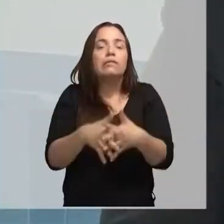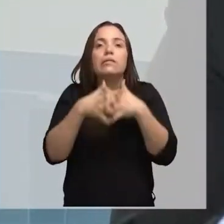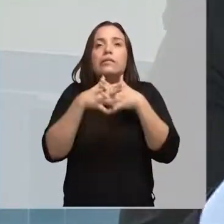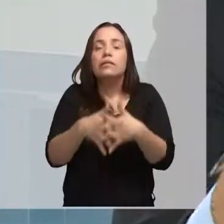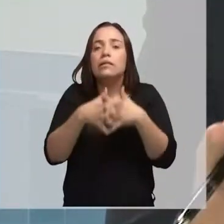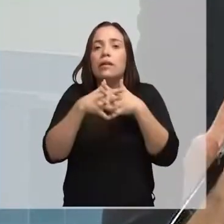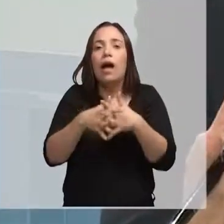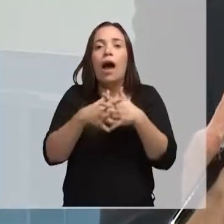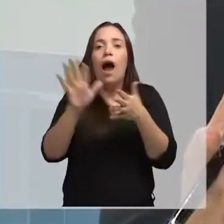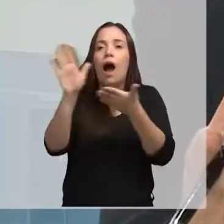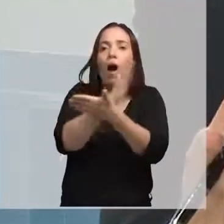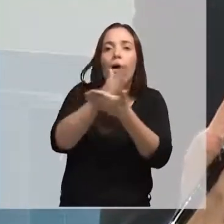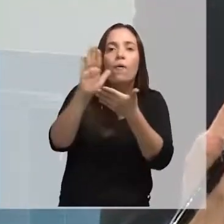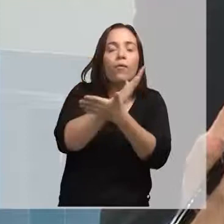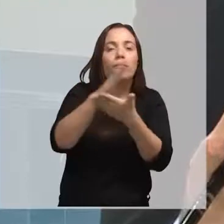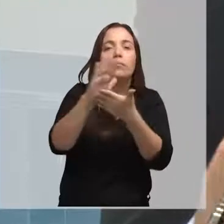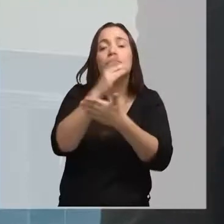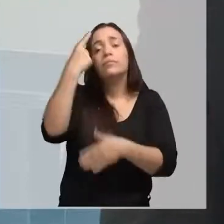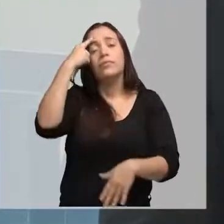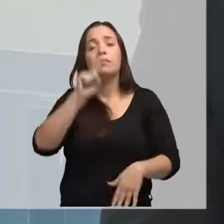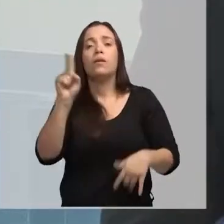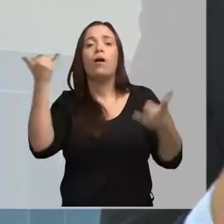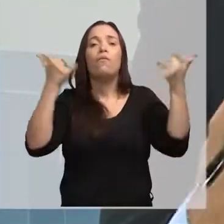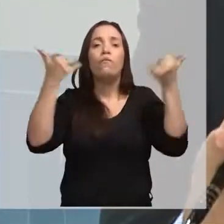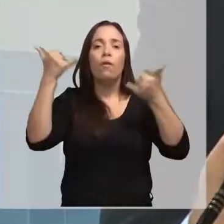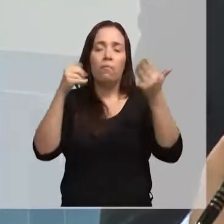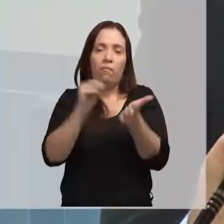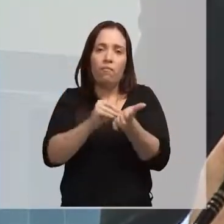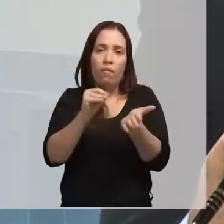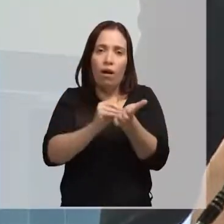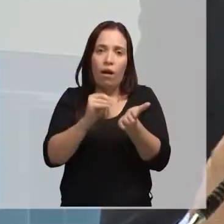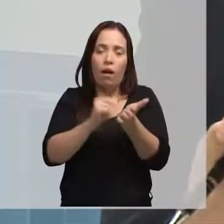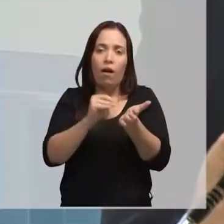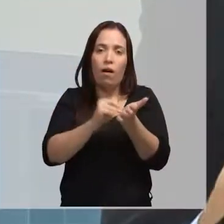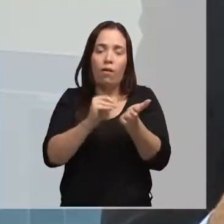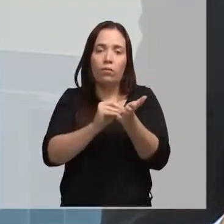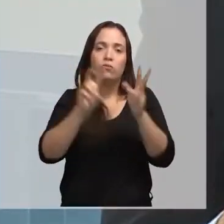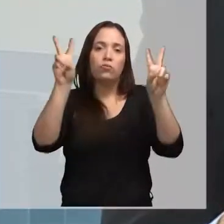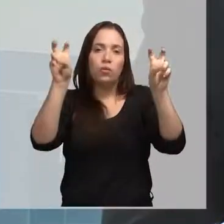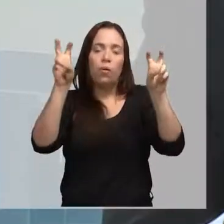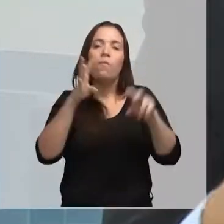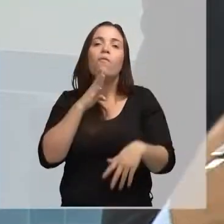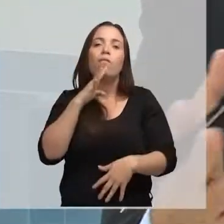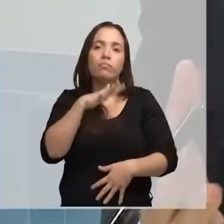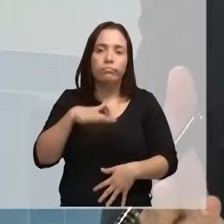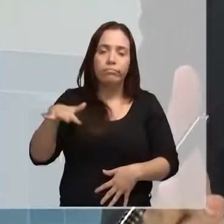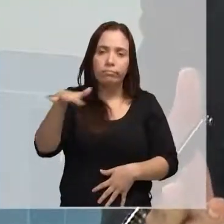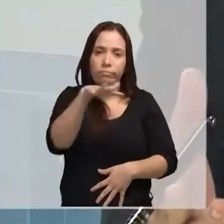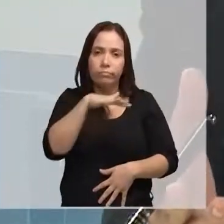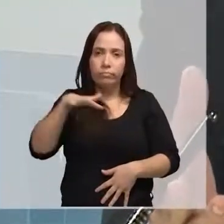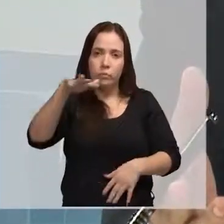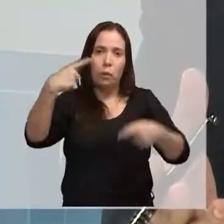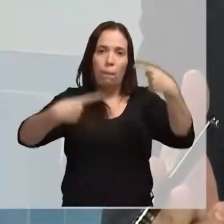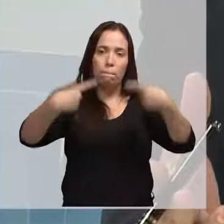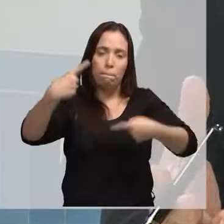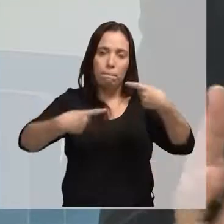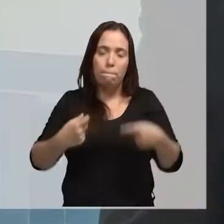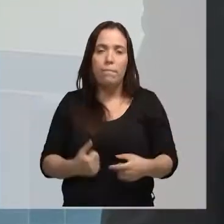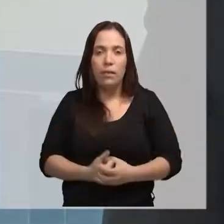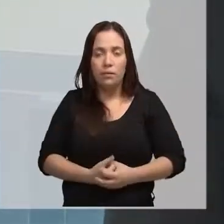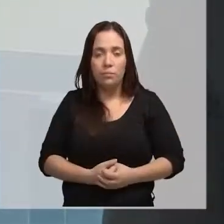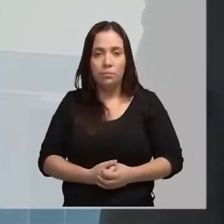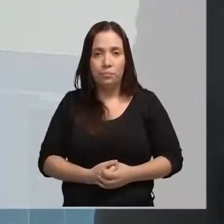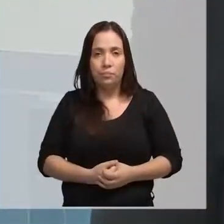mundo tem a capacidade, ou pelo menos é politizado ao ponto de entender todo esse emaranhado. A